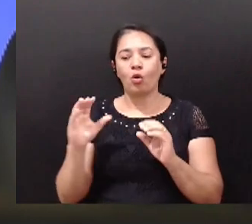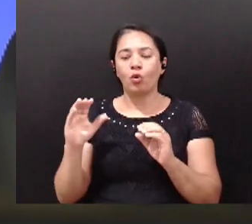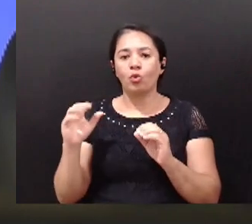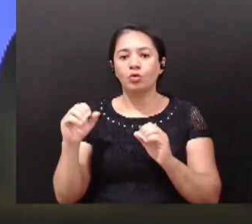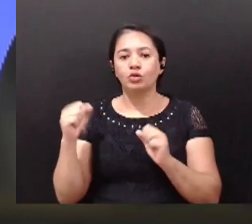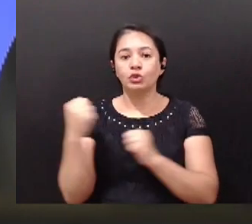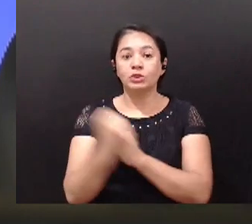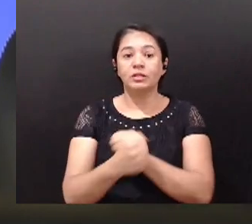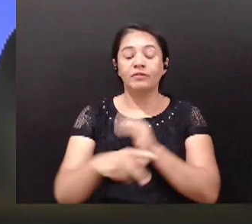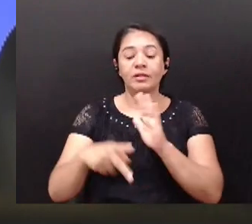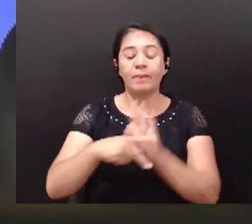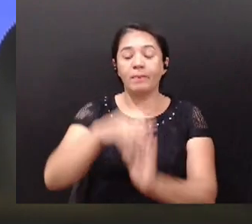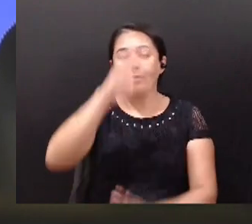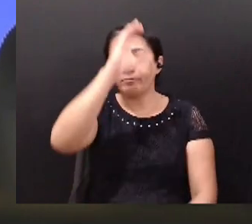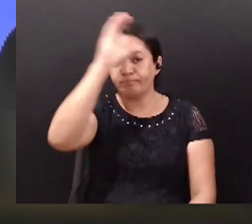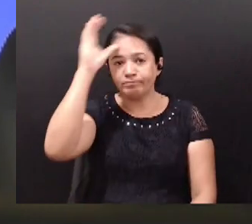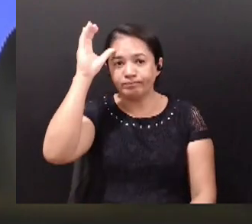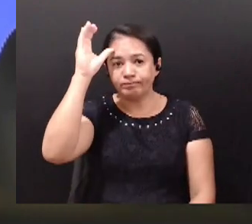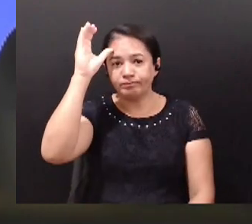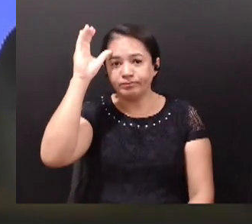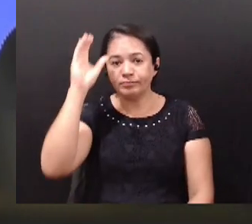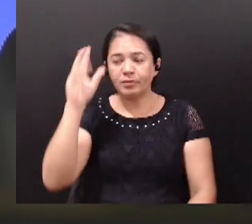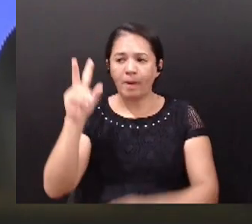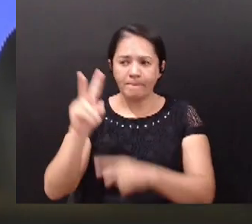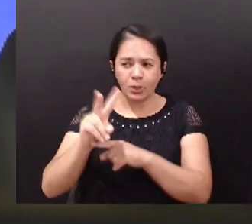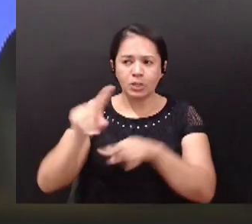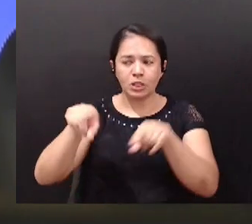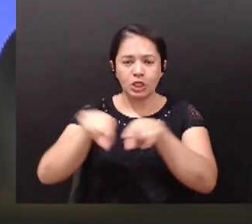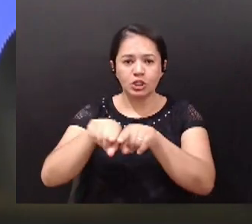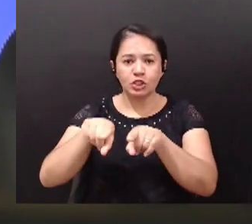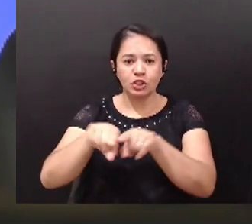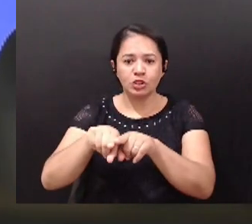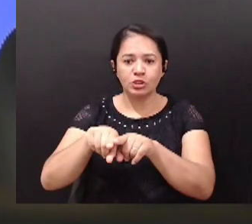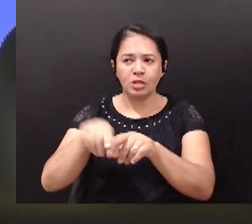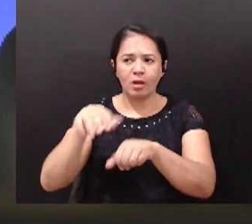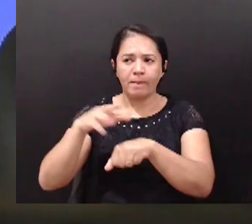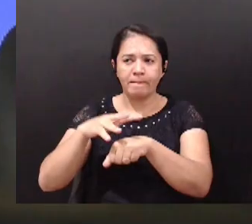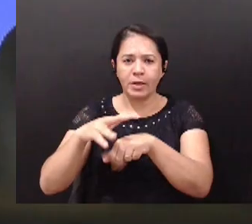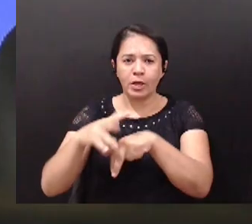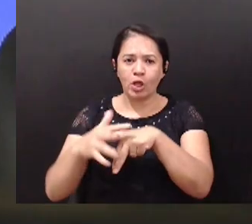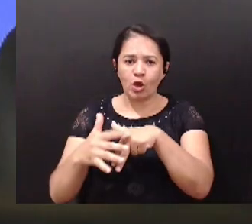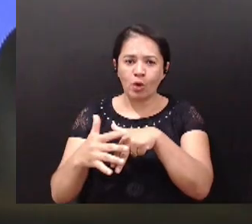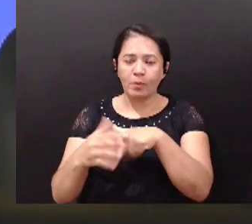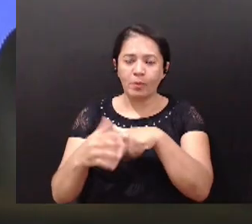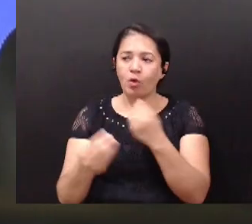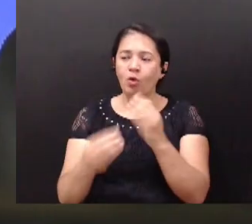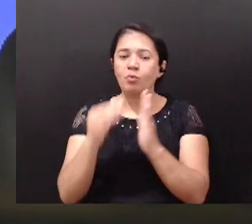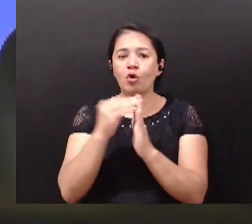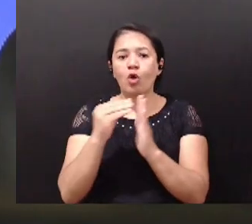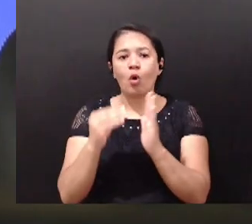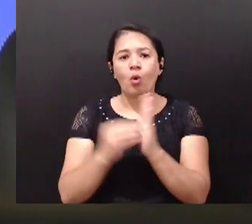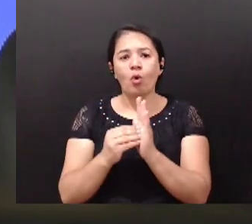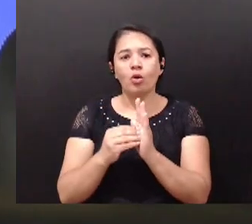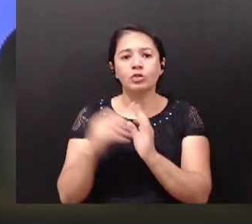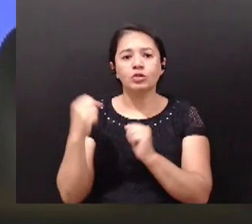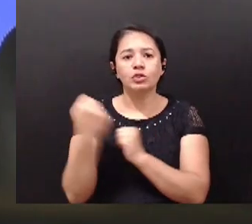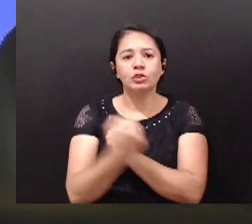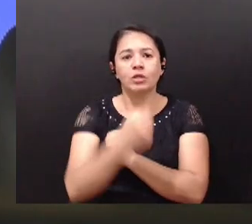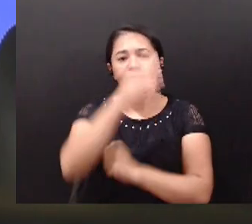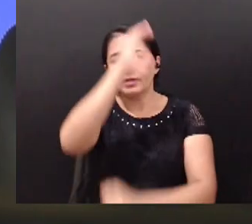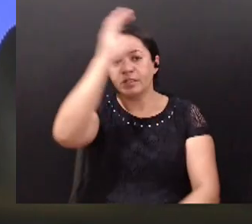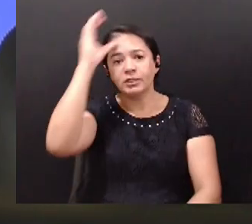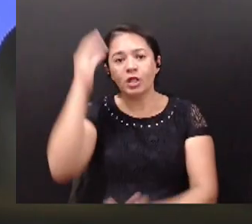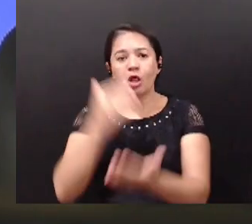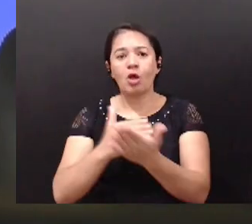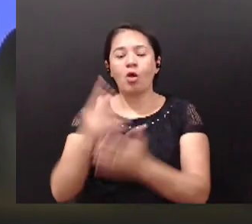Consumidor, doutor, ele também protege o paciente? Como que o Código de Defesa do Consumidor entra nessa história